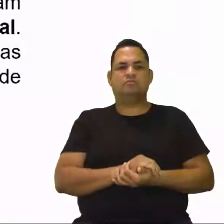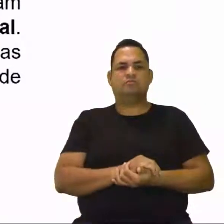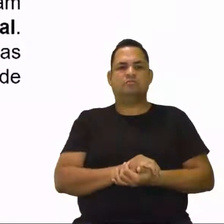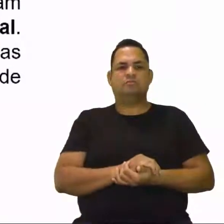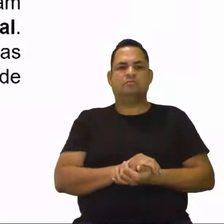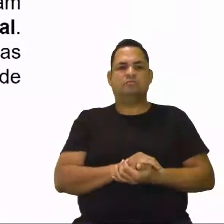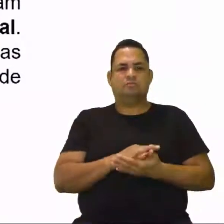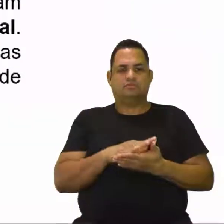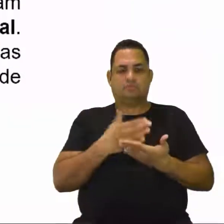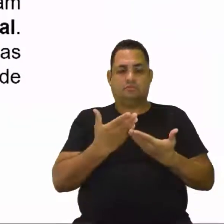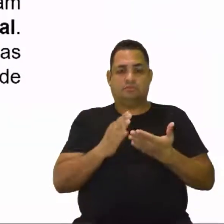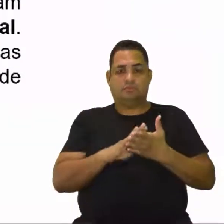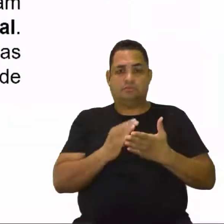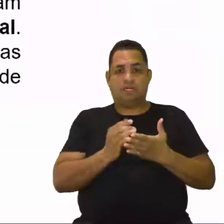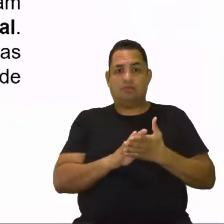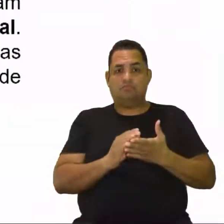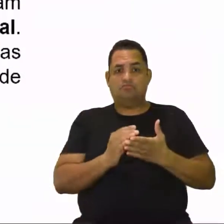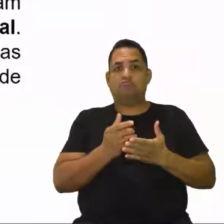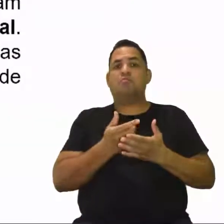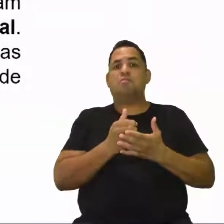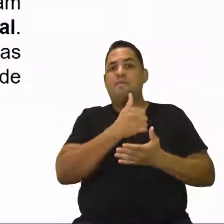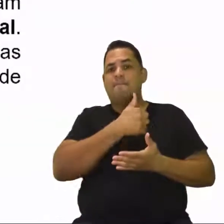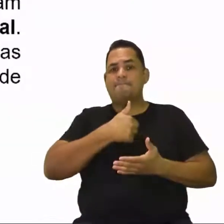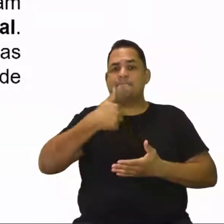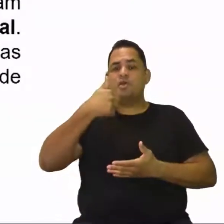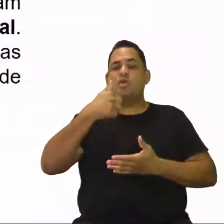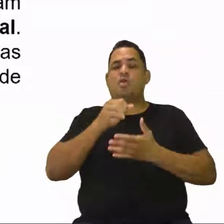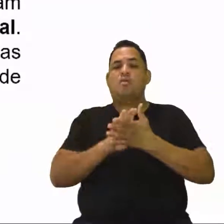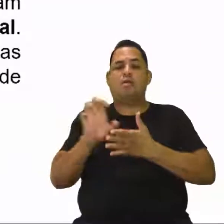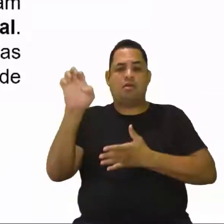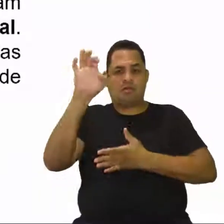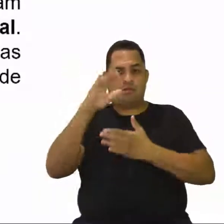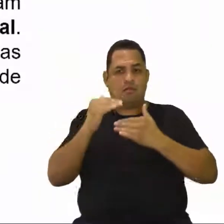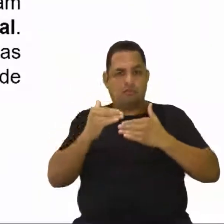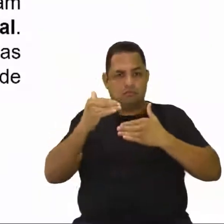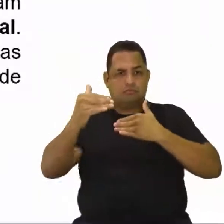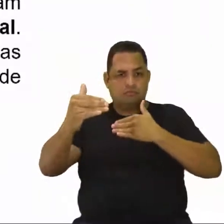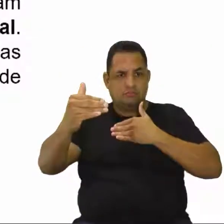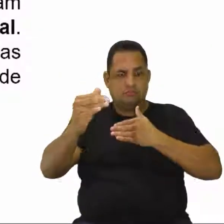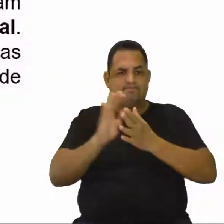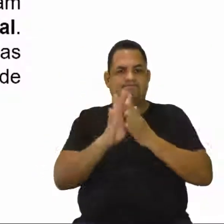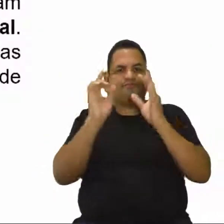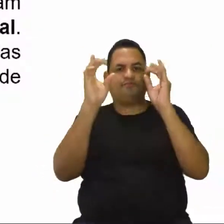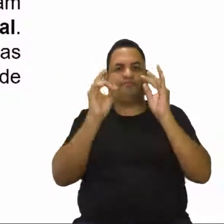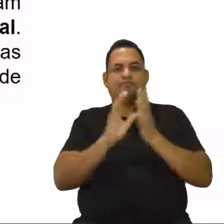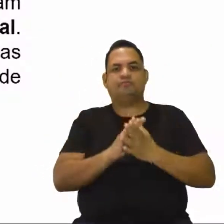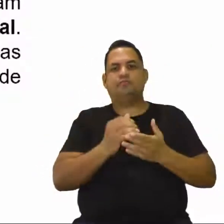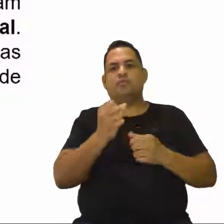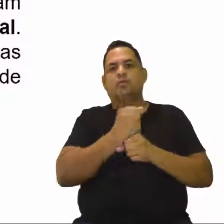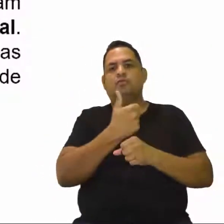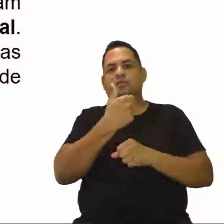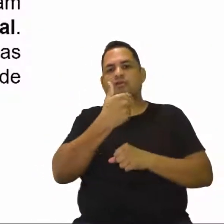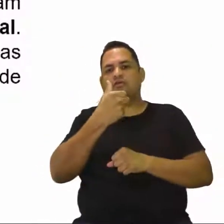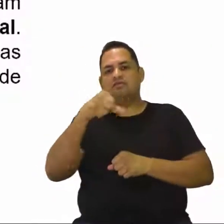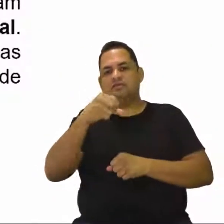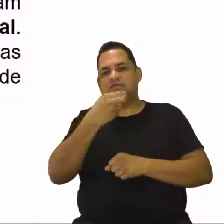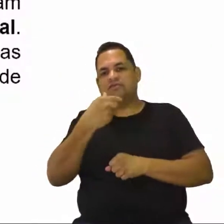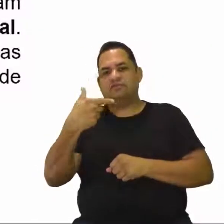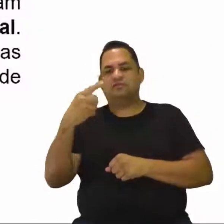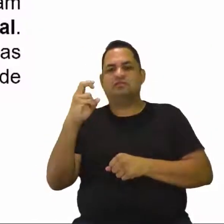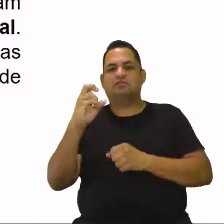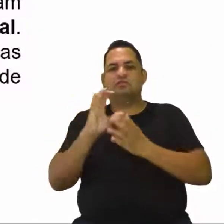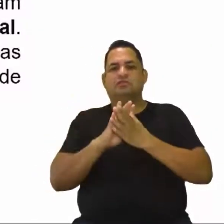à medida que a recuperação europeia avançava, especialmente a partir de 1925,